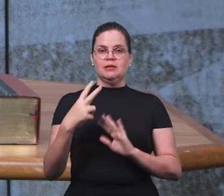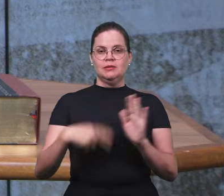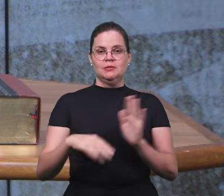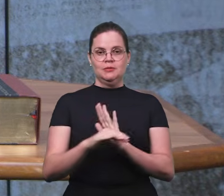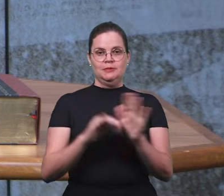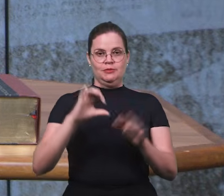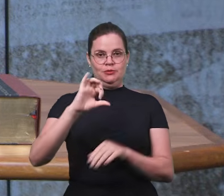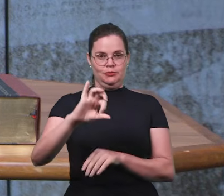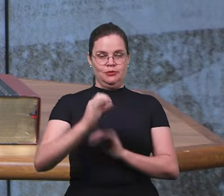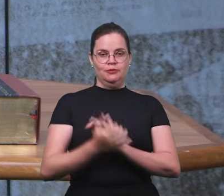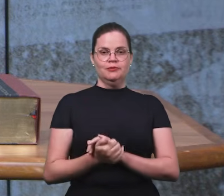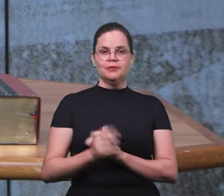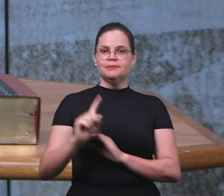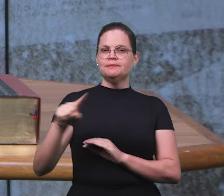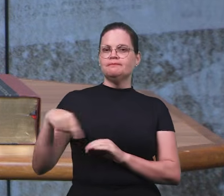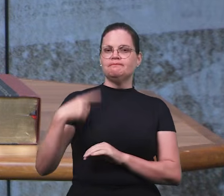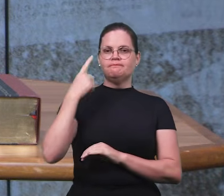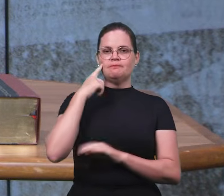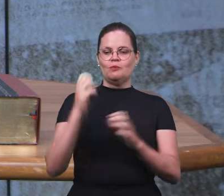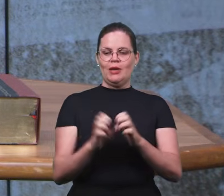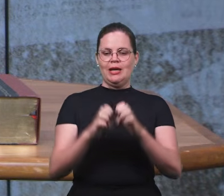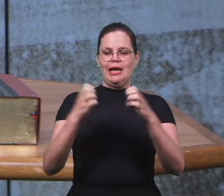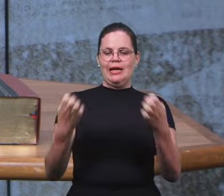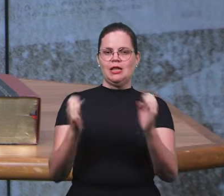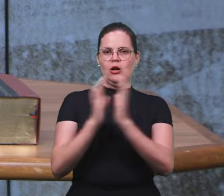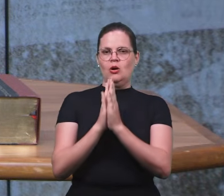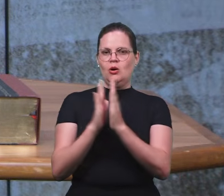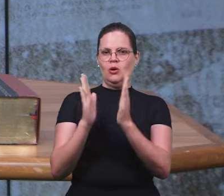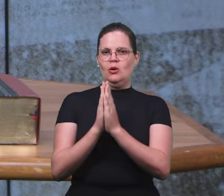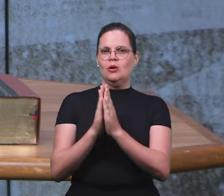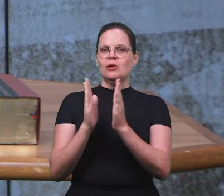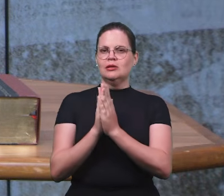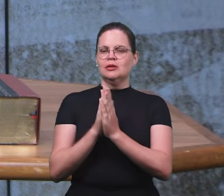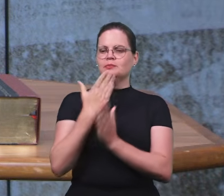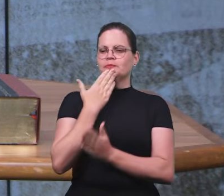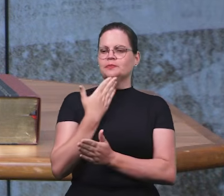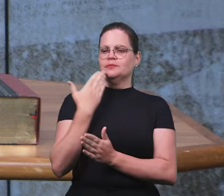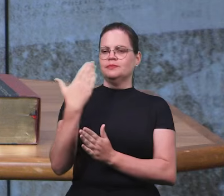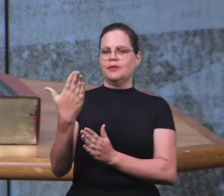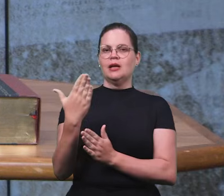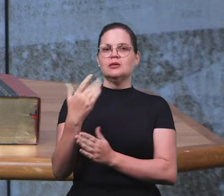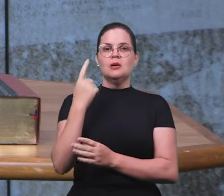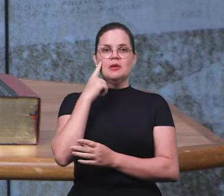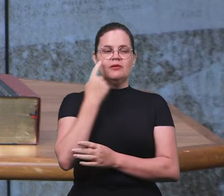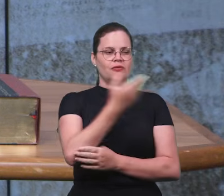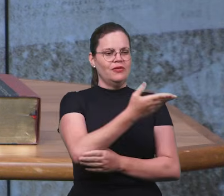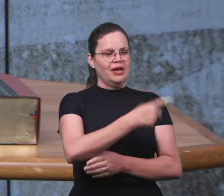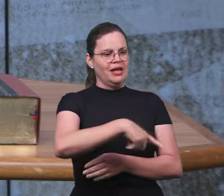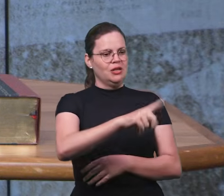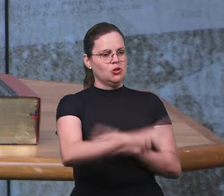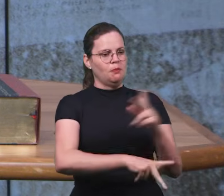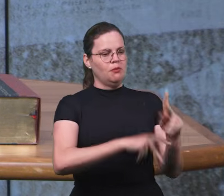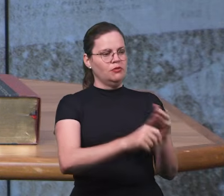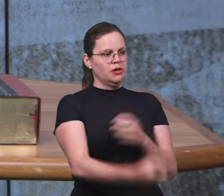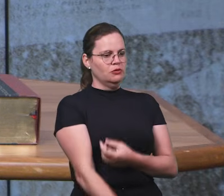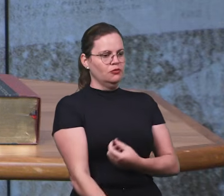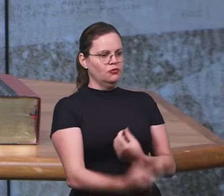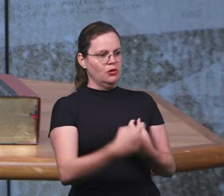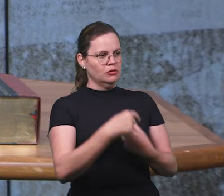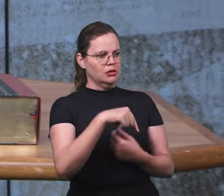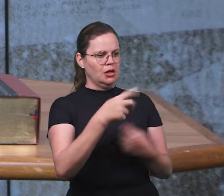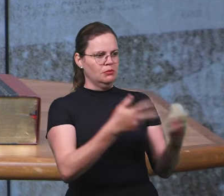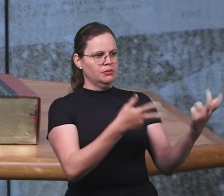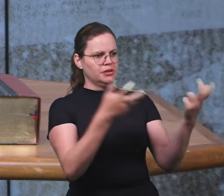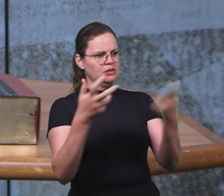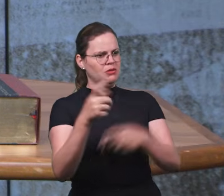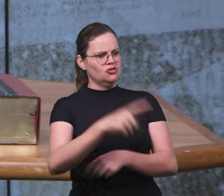9, vimos aqui que Esdras atentou ali para o povo que tinha retornado do cativeiro e